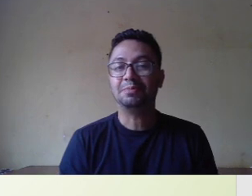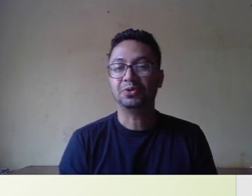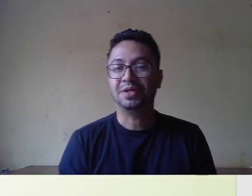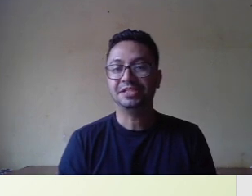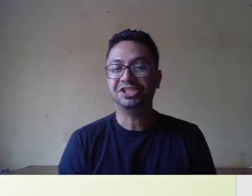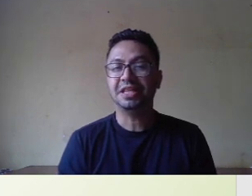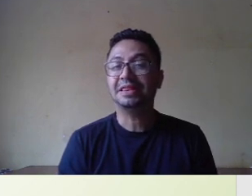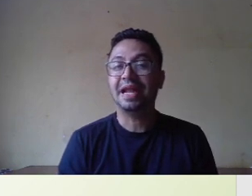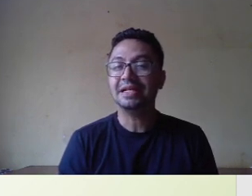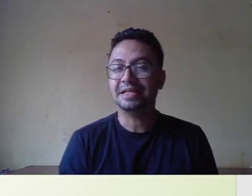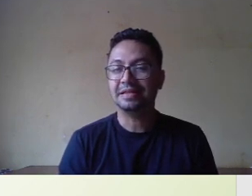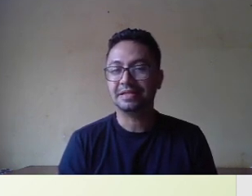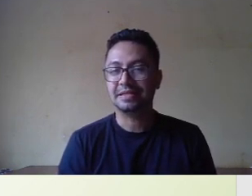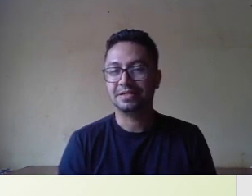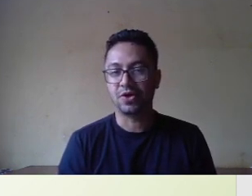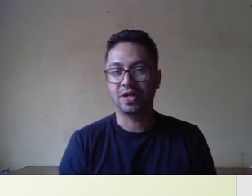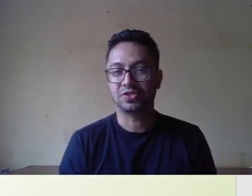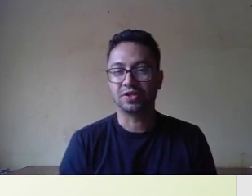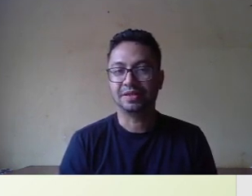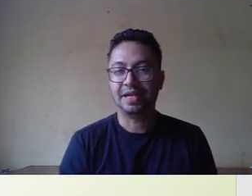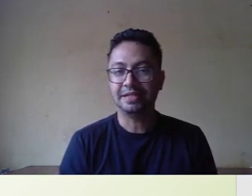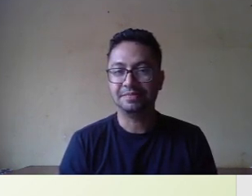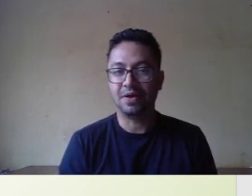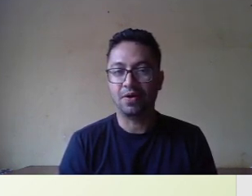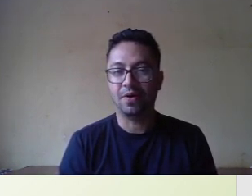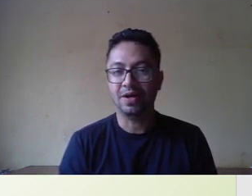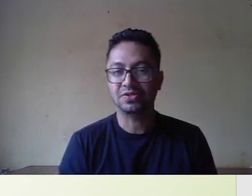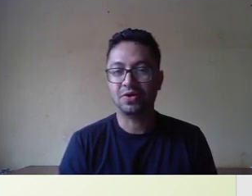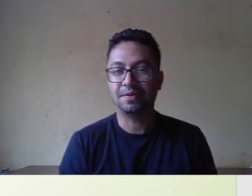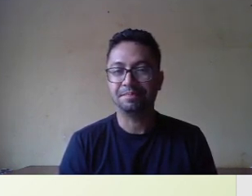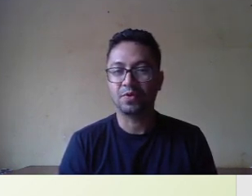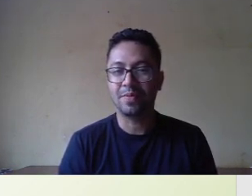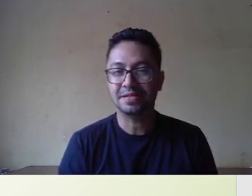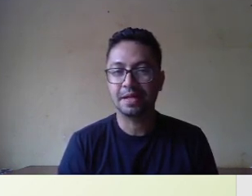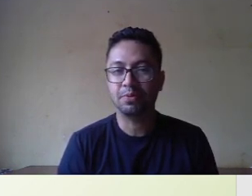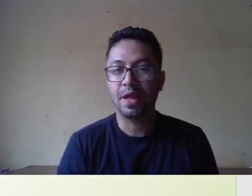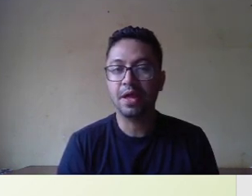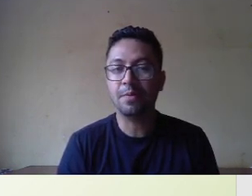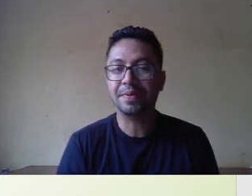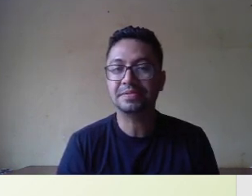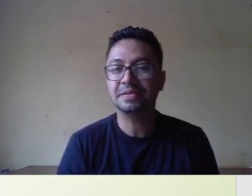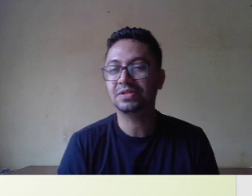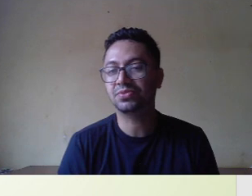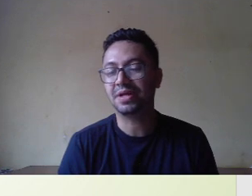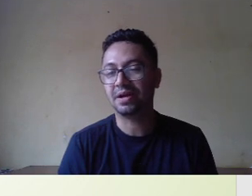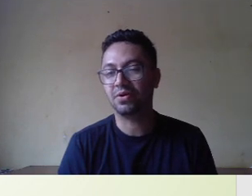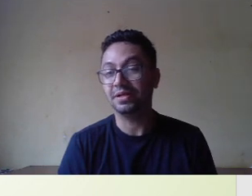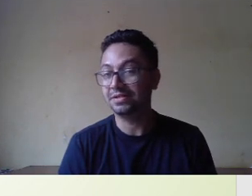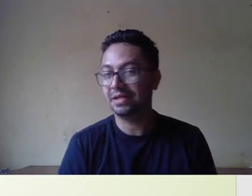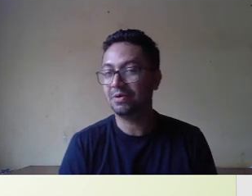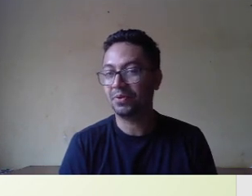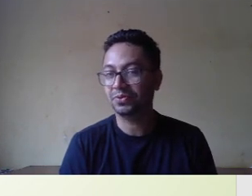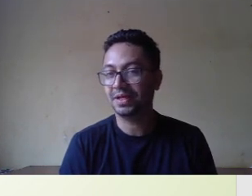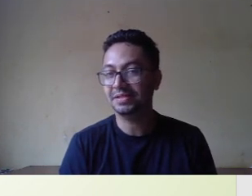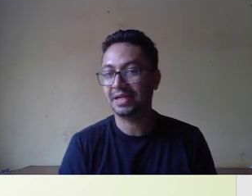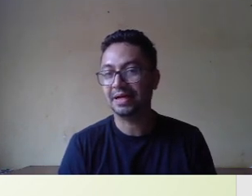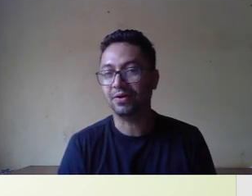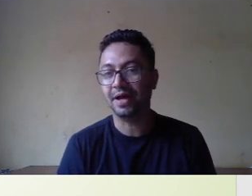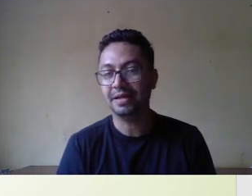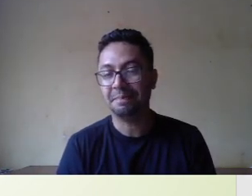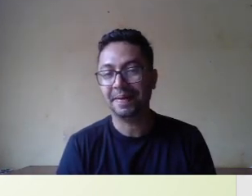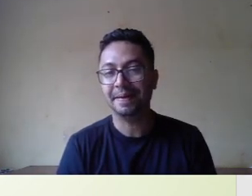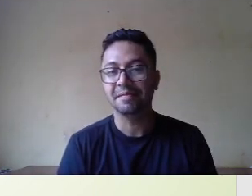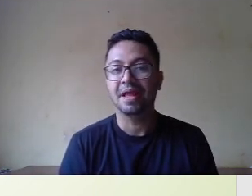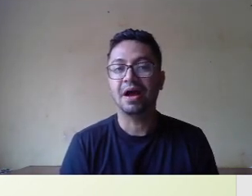aqui na língua portuguesa. A gente tem 3 sentenças aqui. Olha só. Olha só. Como exemplo, eu preciso estudar agora. Isso na língua portuguesa,